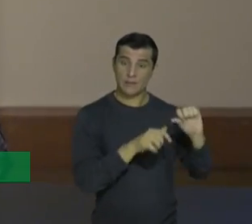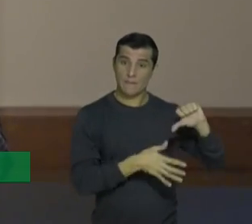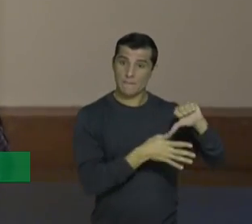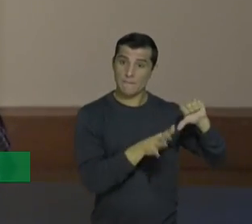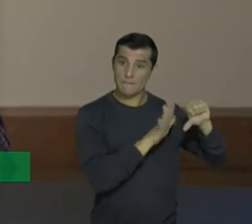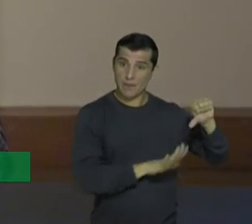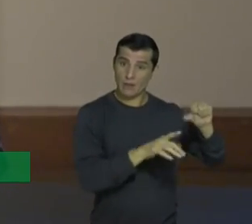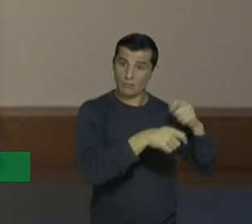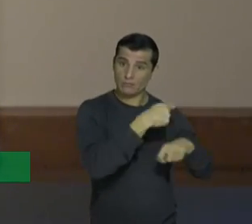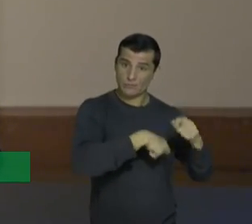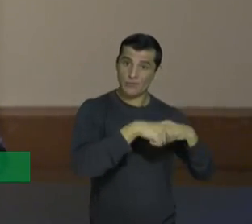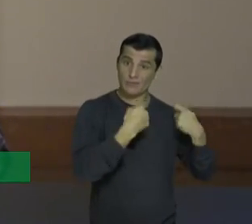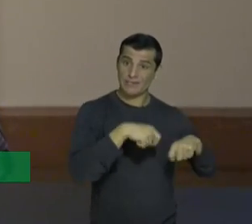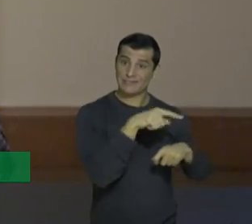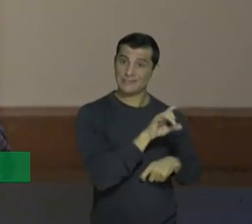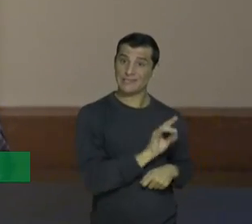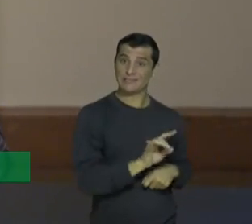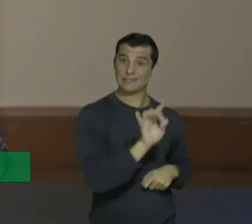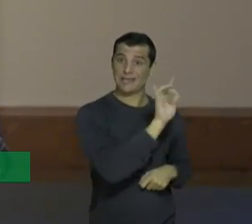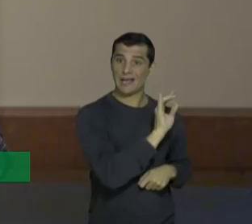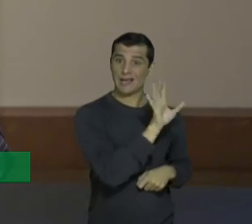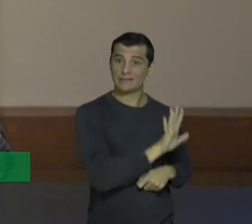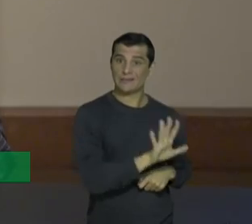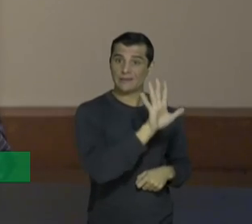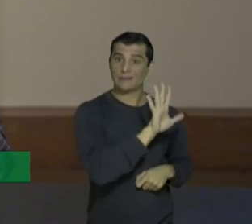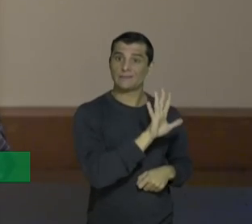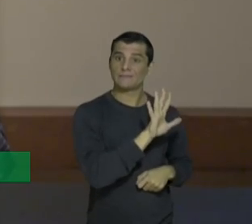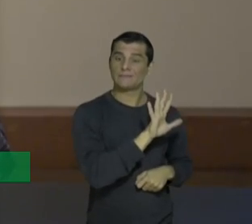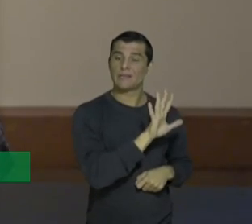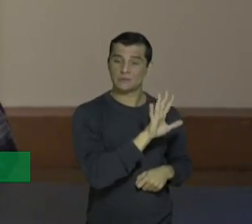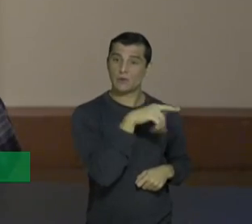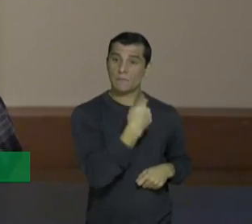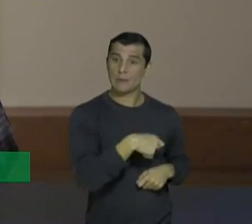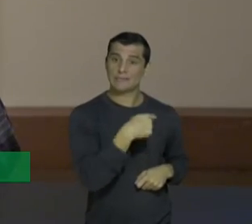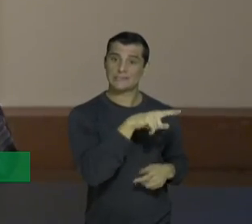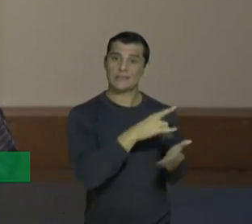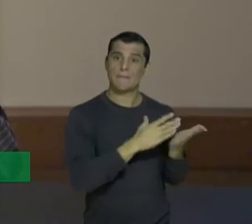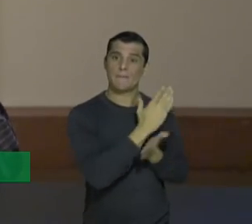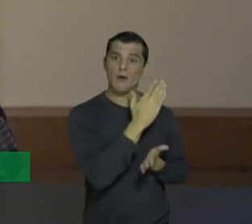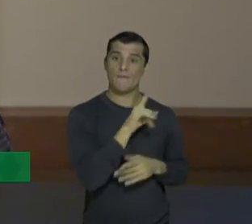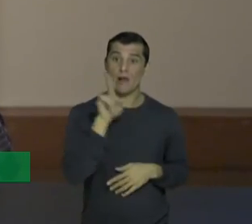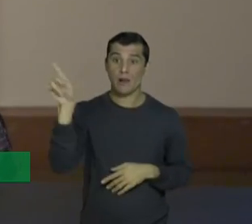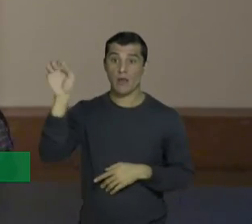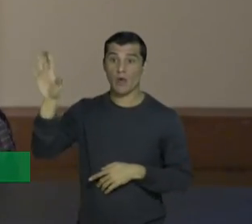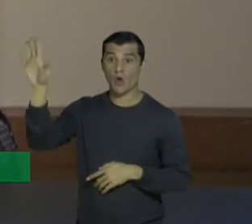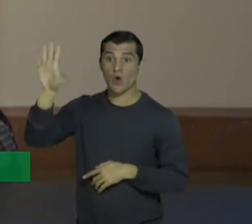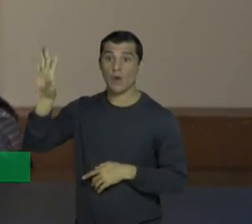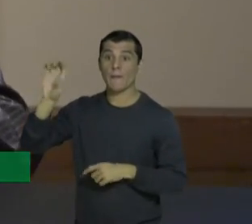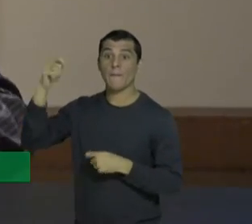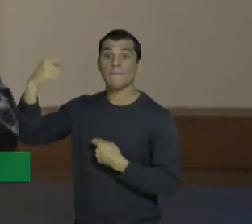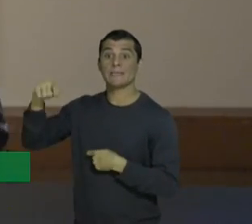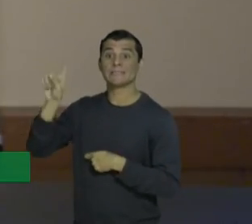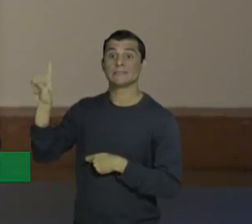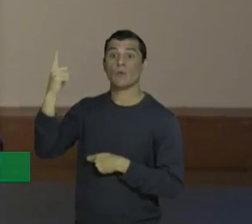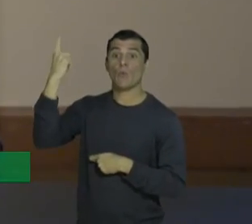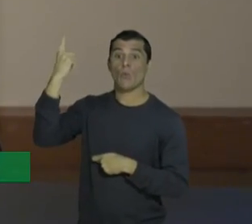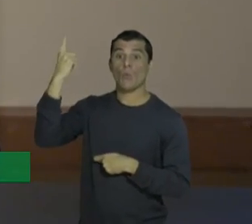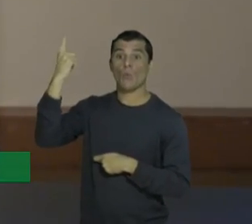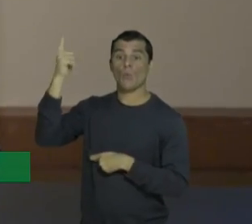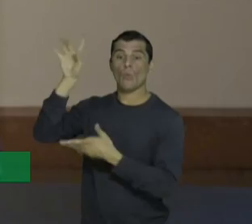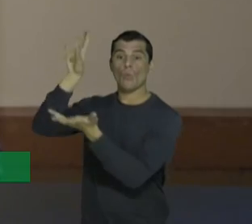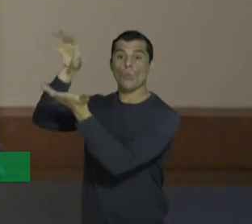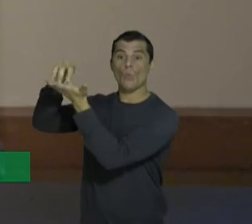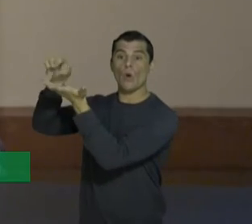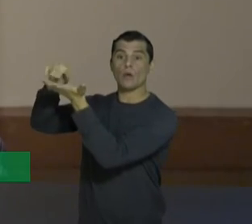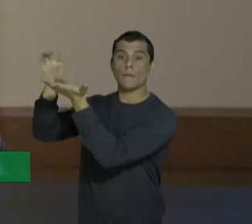aduaneira intergovernamental e não supranacional Ah então no caso da União Europeia precisa ser somente eh